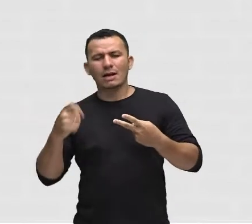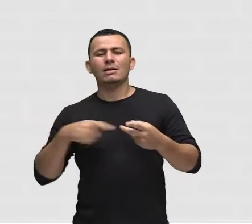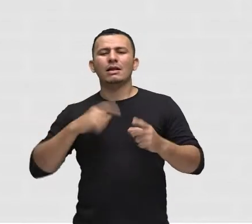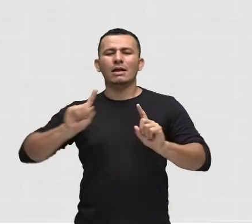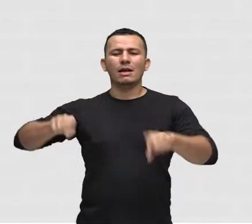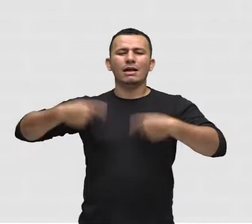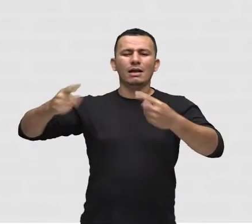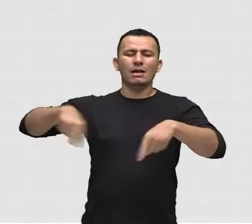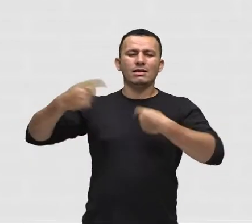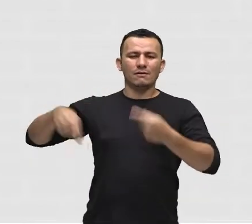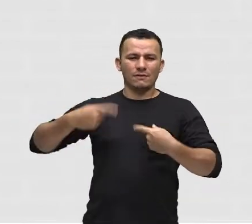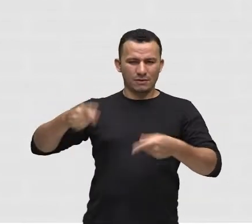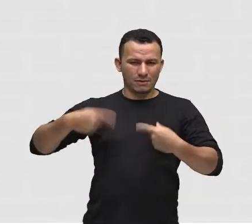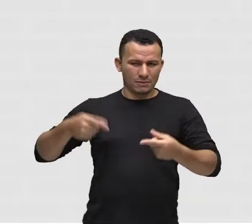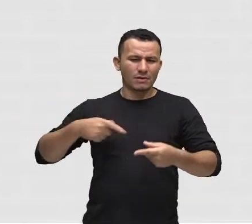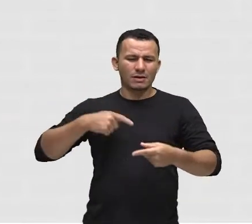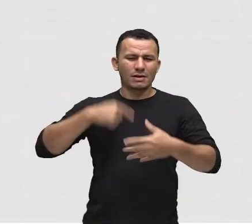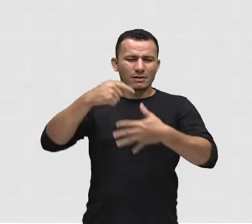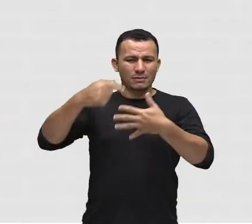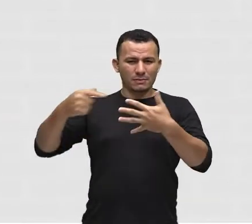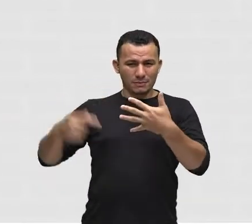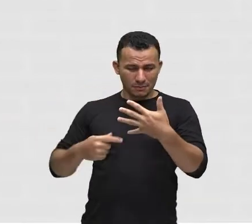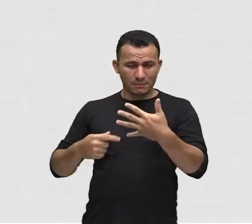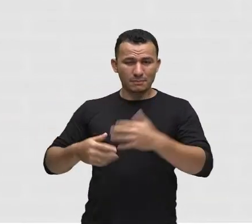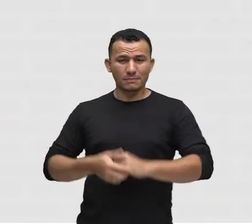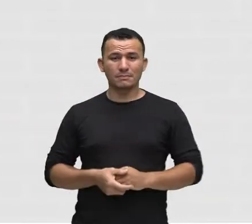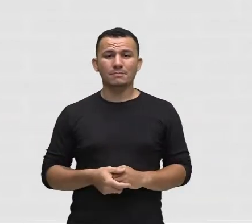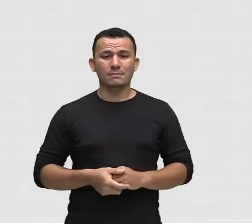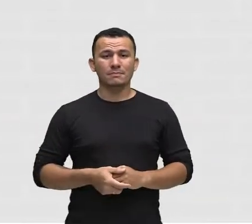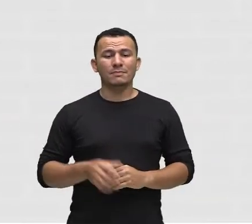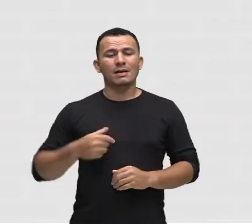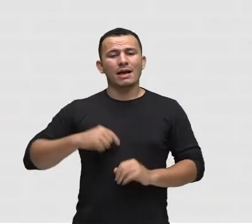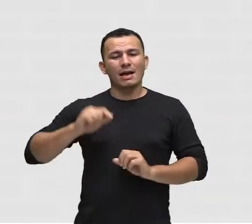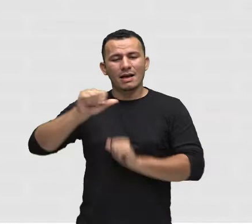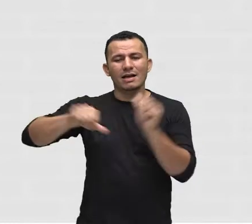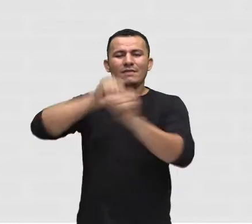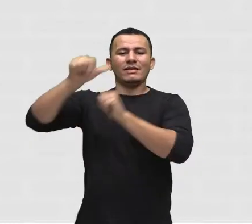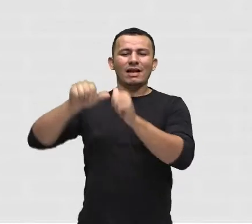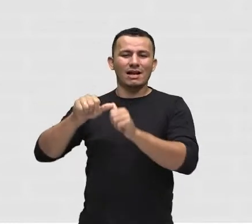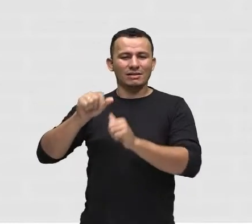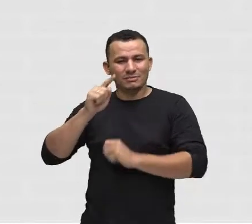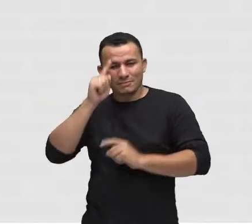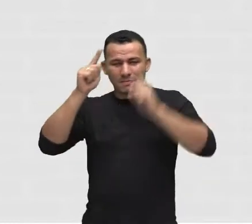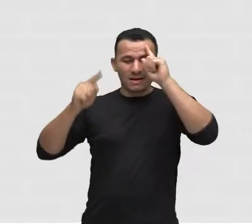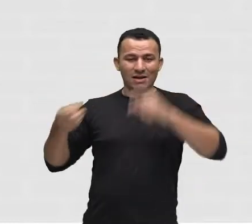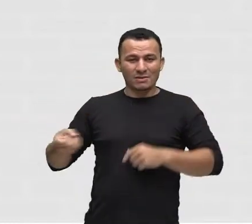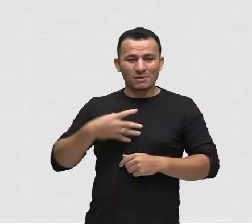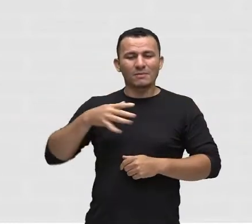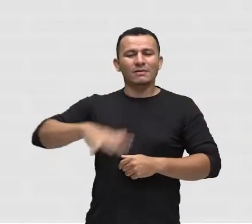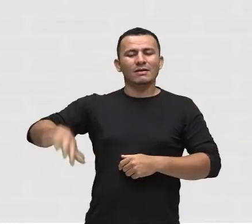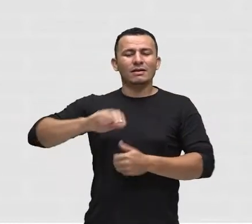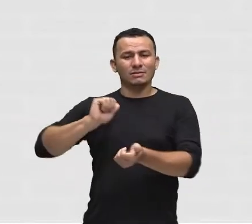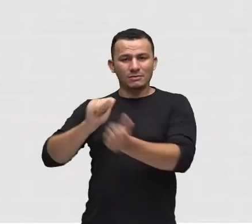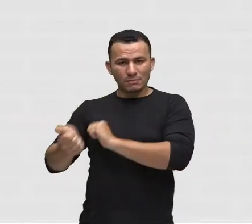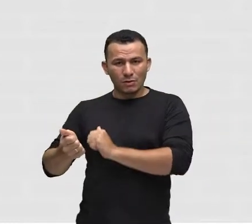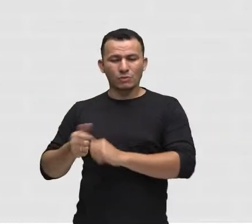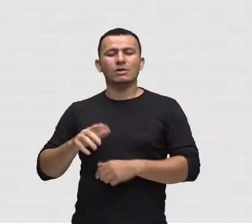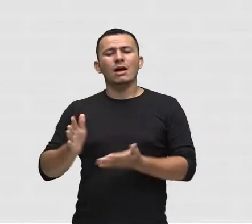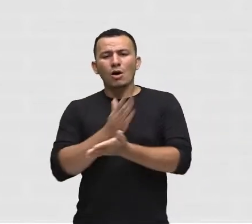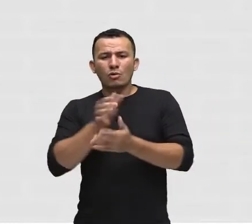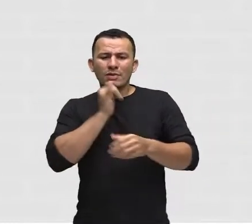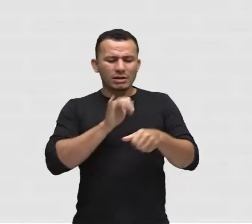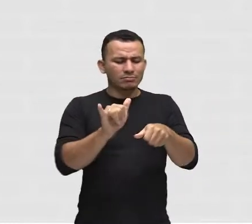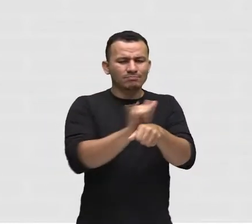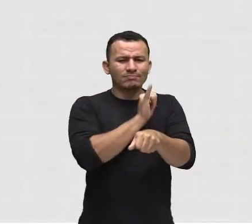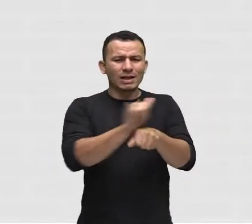mundo real que demandam novas abordagens ou soluções, o reinventar-se. O esporte também traz isso. Às vezes você está com uma estratégia que não